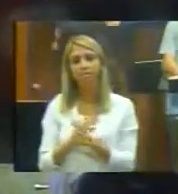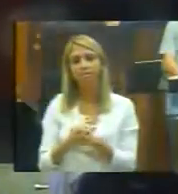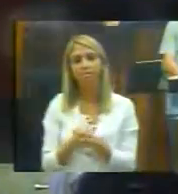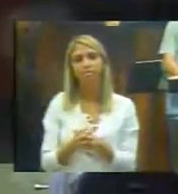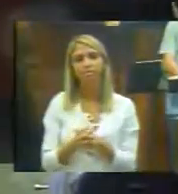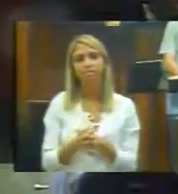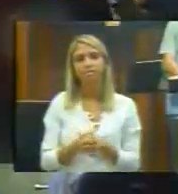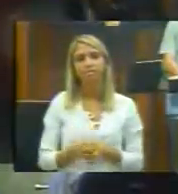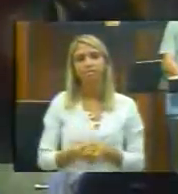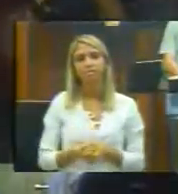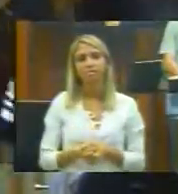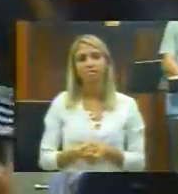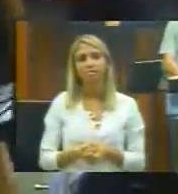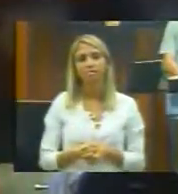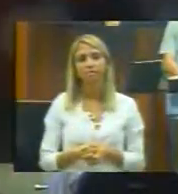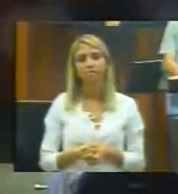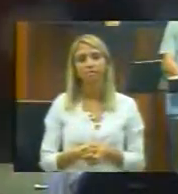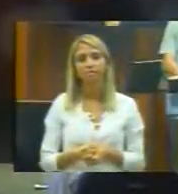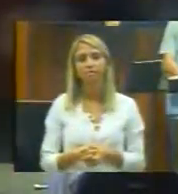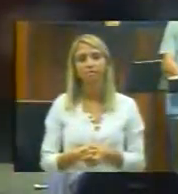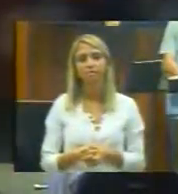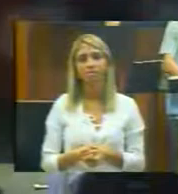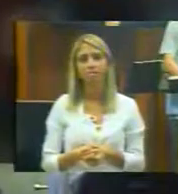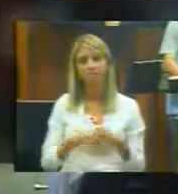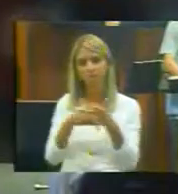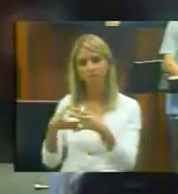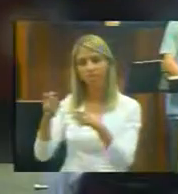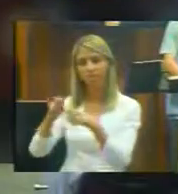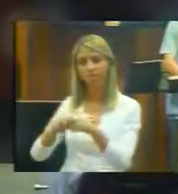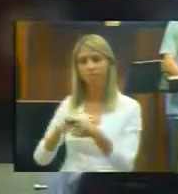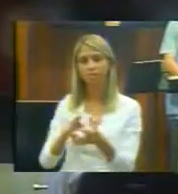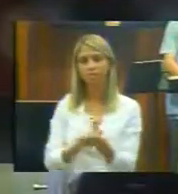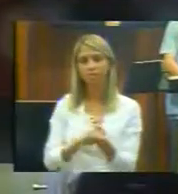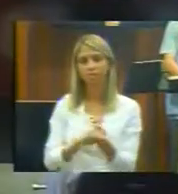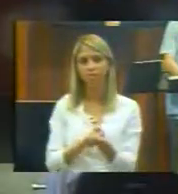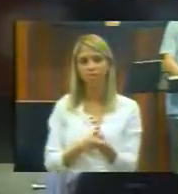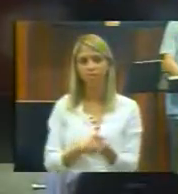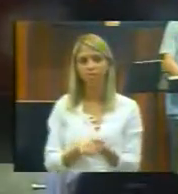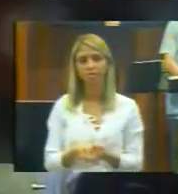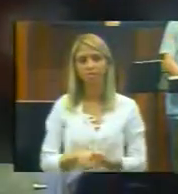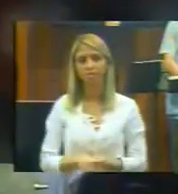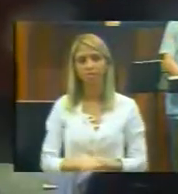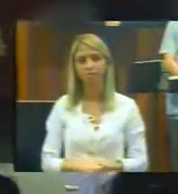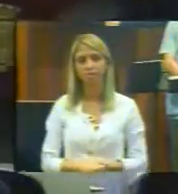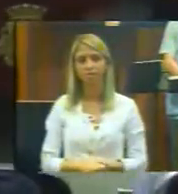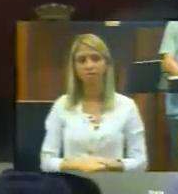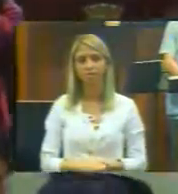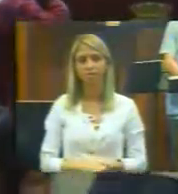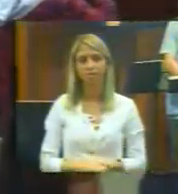Desculpa, calma. Pede para que Ana possa tomar assento, né? Tá, desculpa.